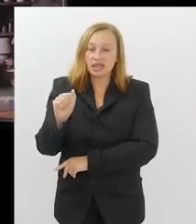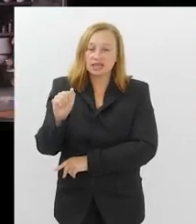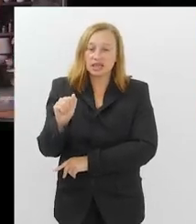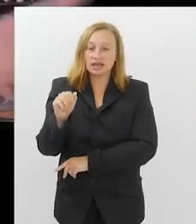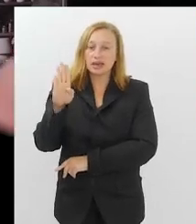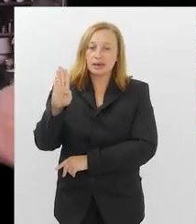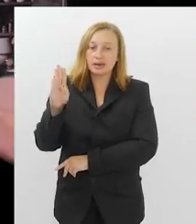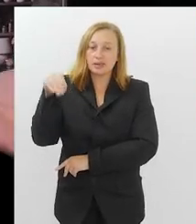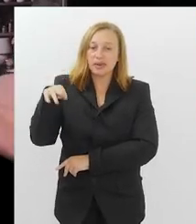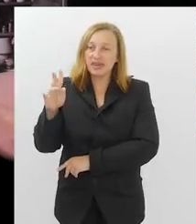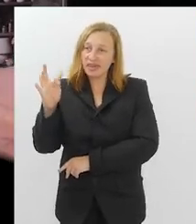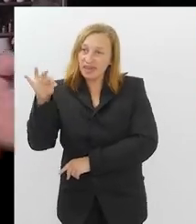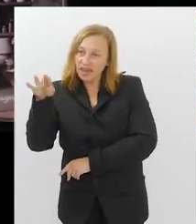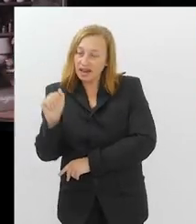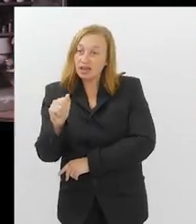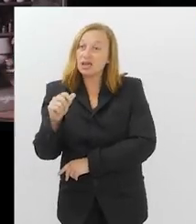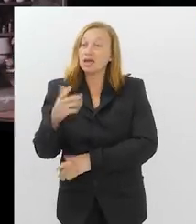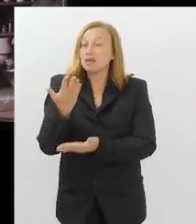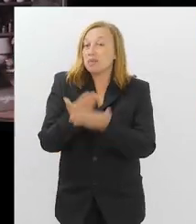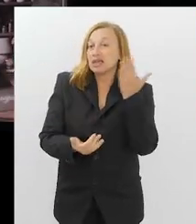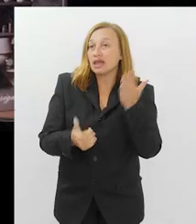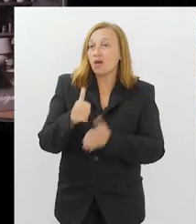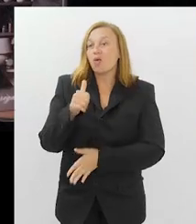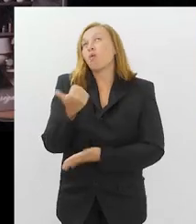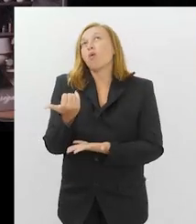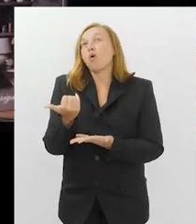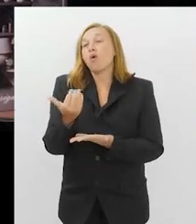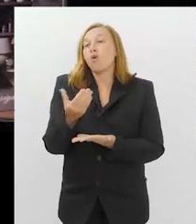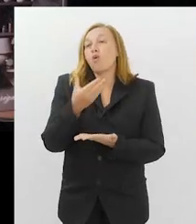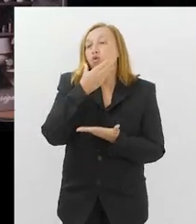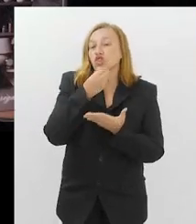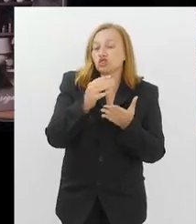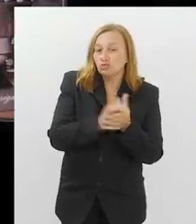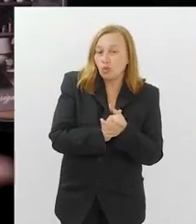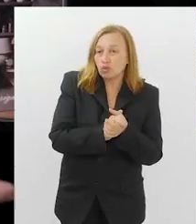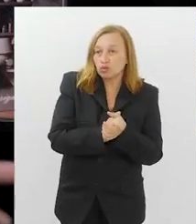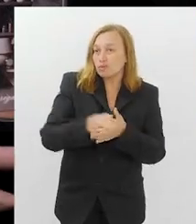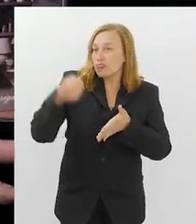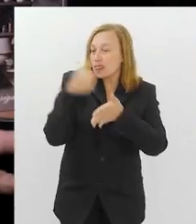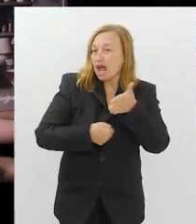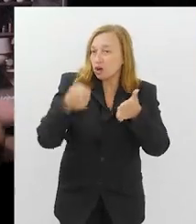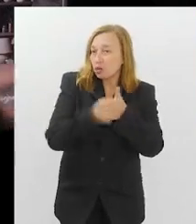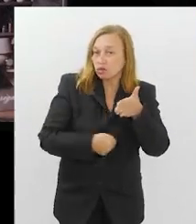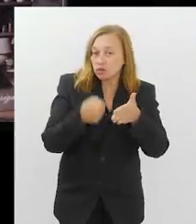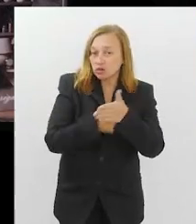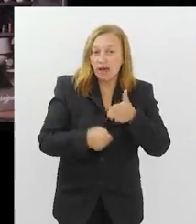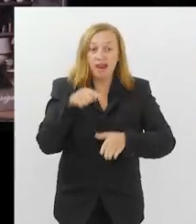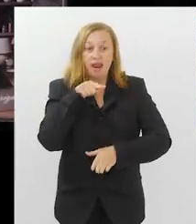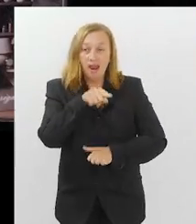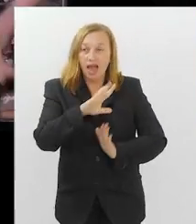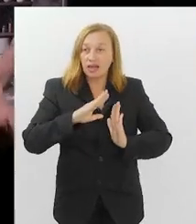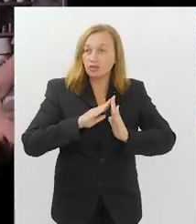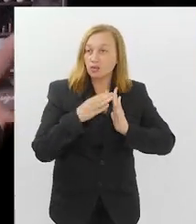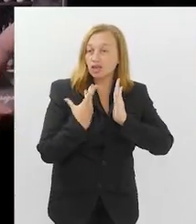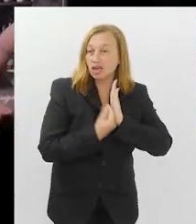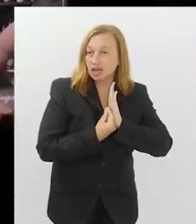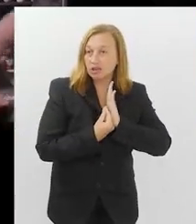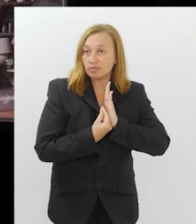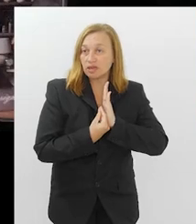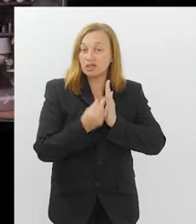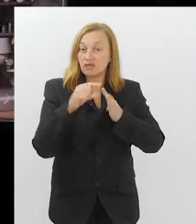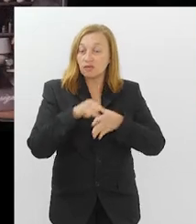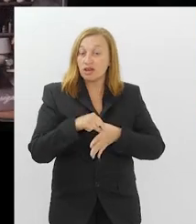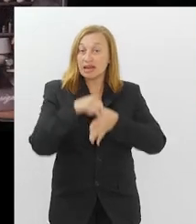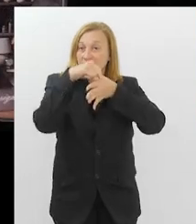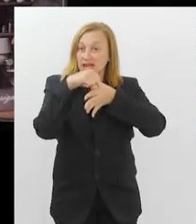perdeu o marido na luta, lá no Quilombo, se tornou a líder daquele território